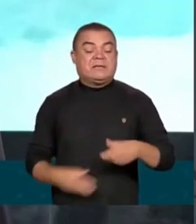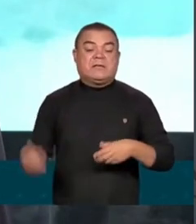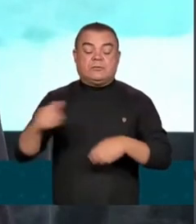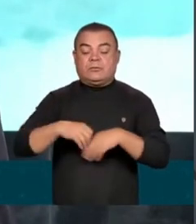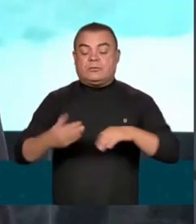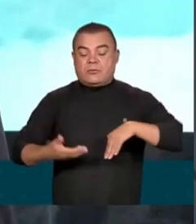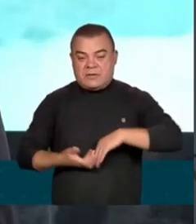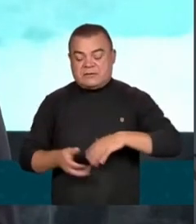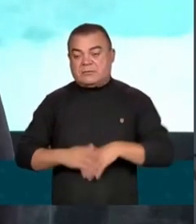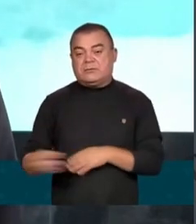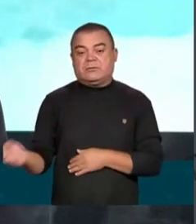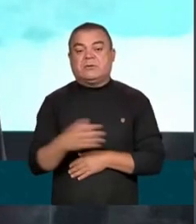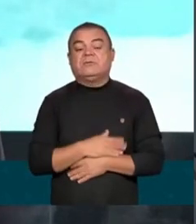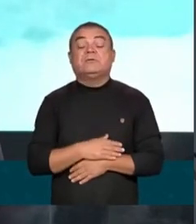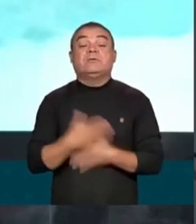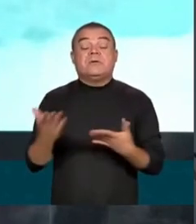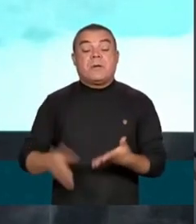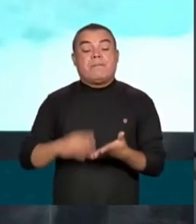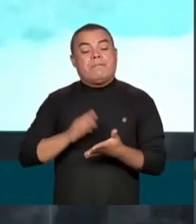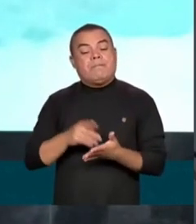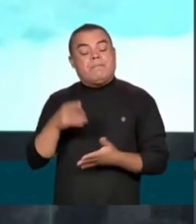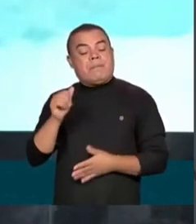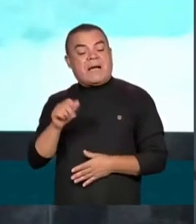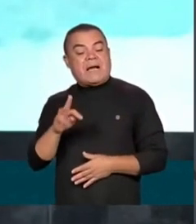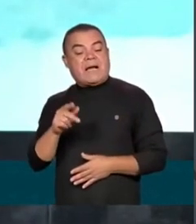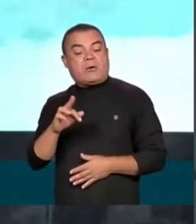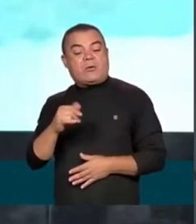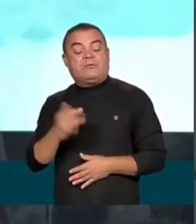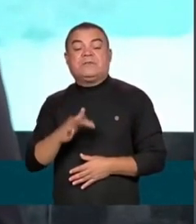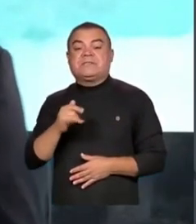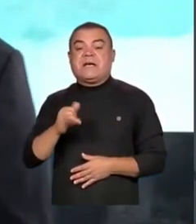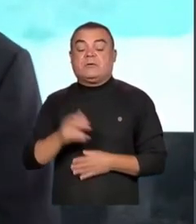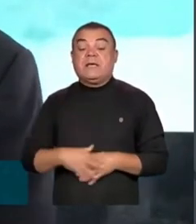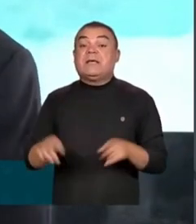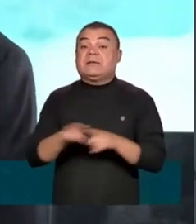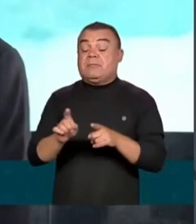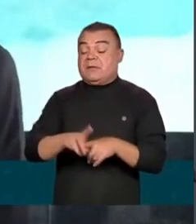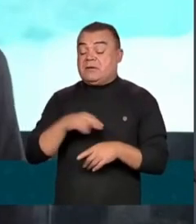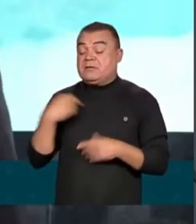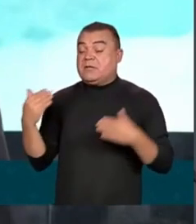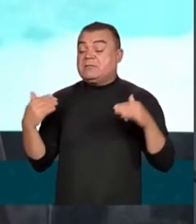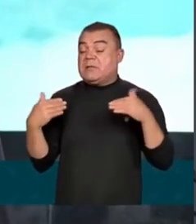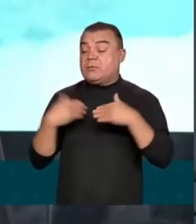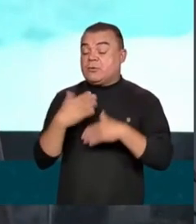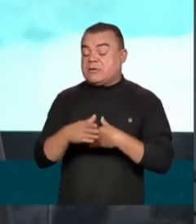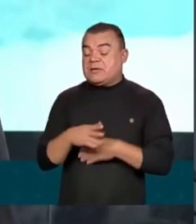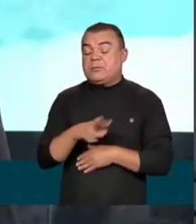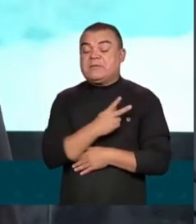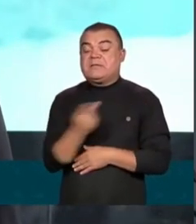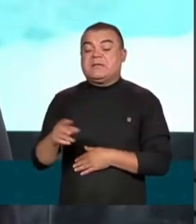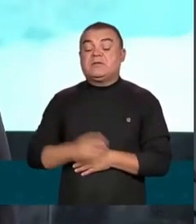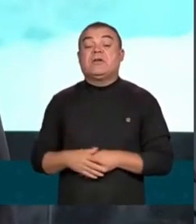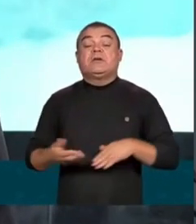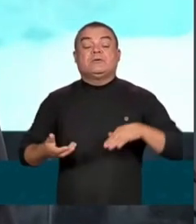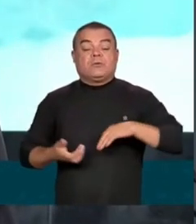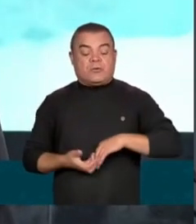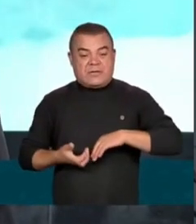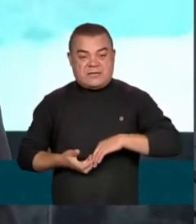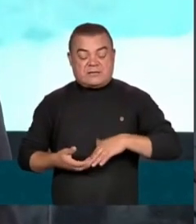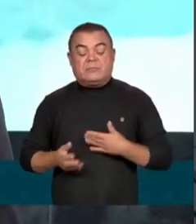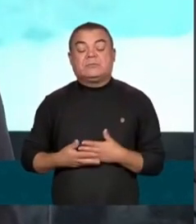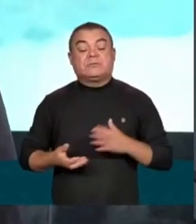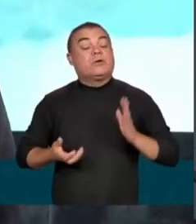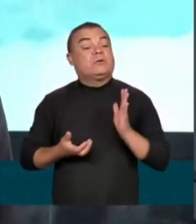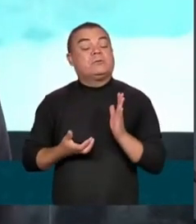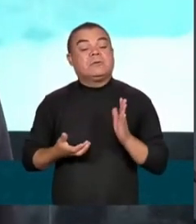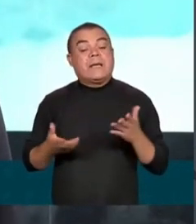Além disso nós estamos em tratativa como presidente do congresso para que no mês de abril a gente tem a primeira sessão do congresso